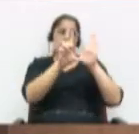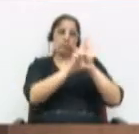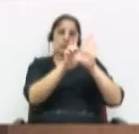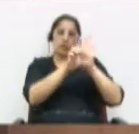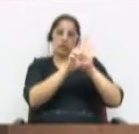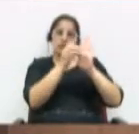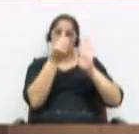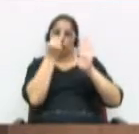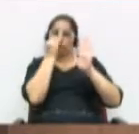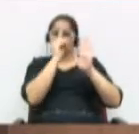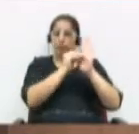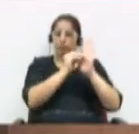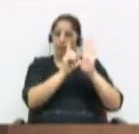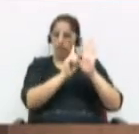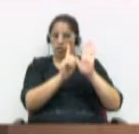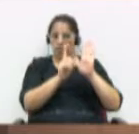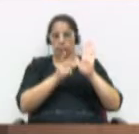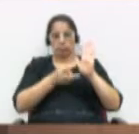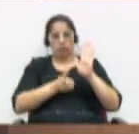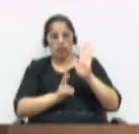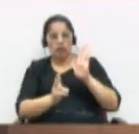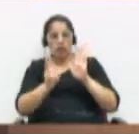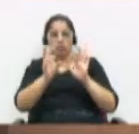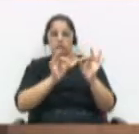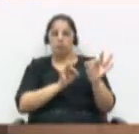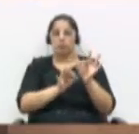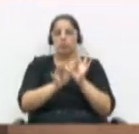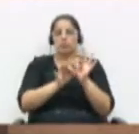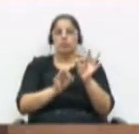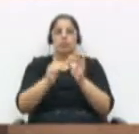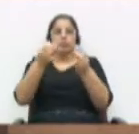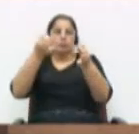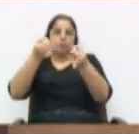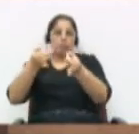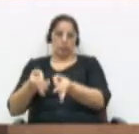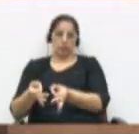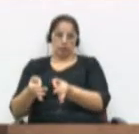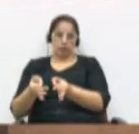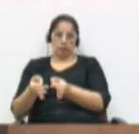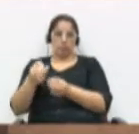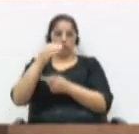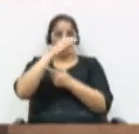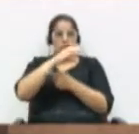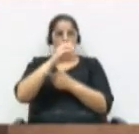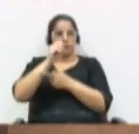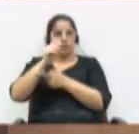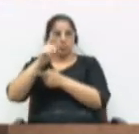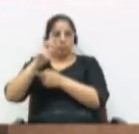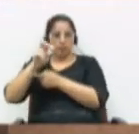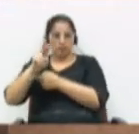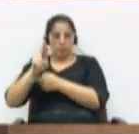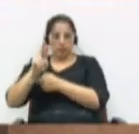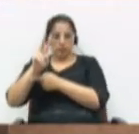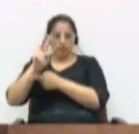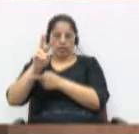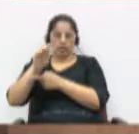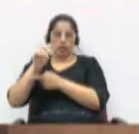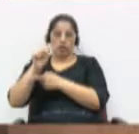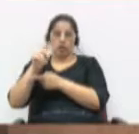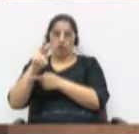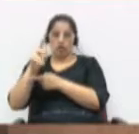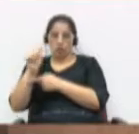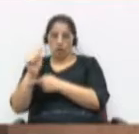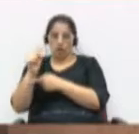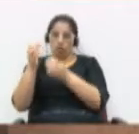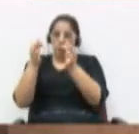erros de outras pessoas. Foi desta forma que a Cooperativa Habitacional Coabitare resolveu se implantar na cidade de